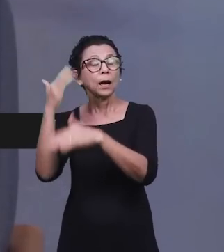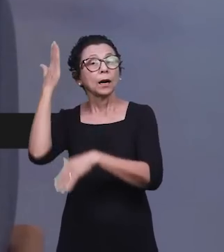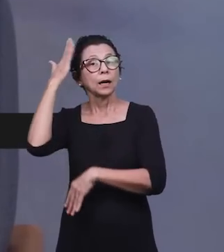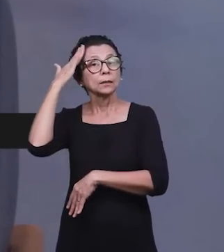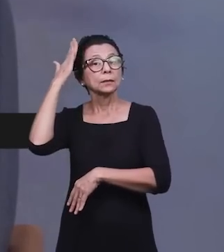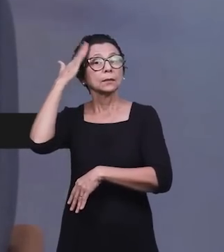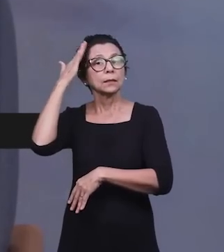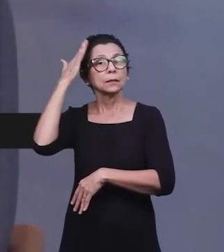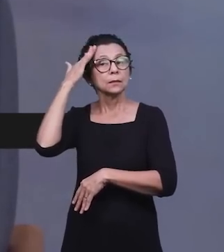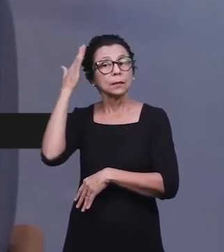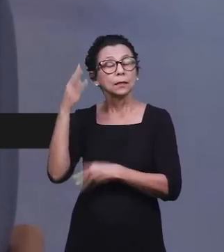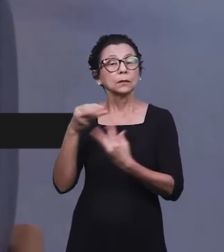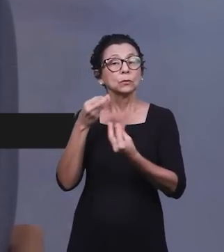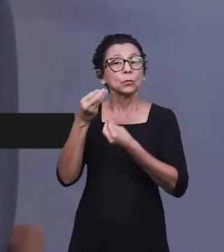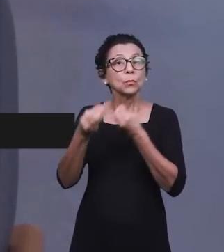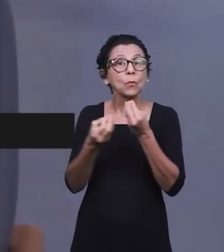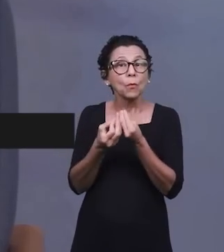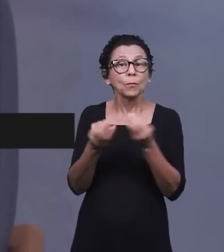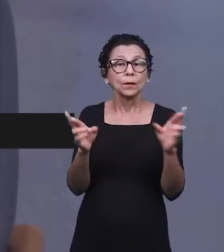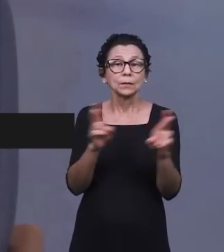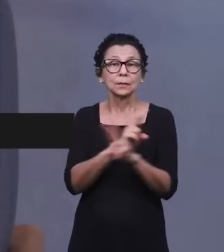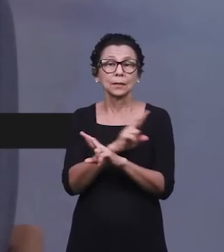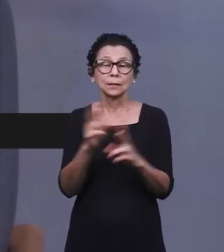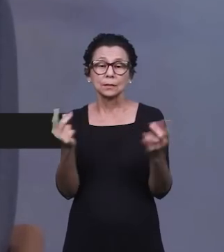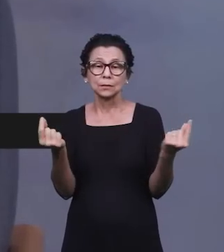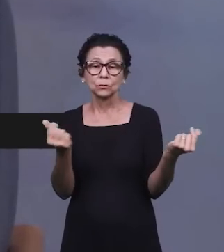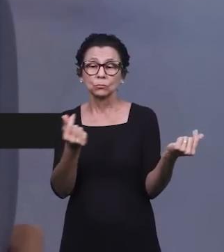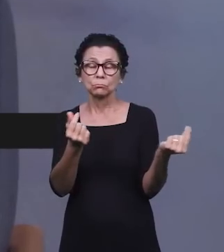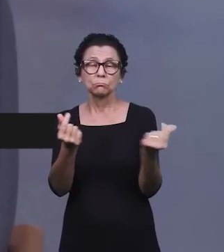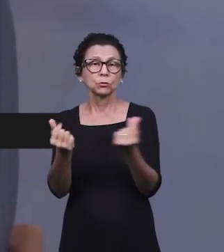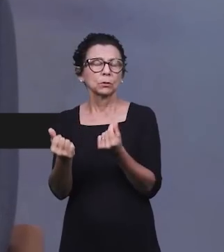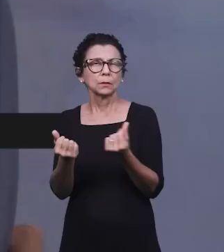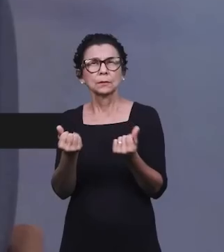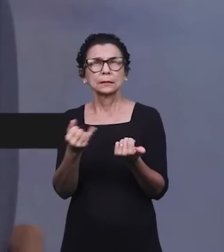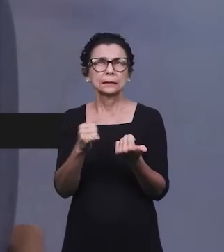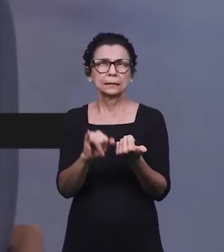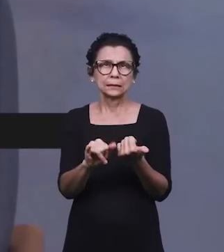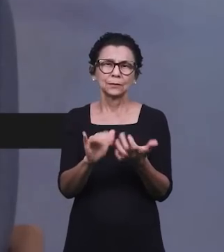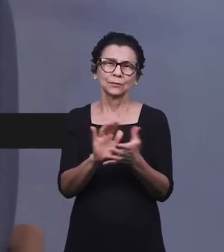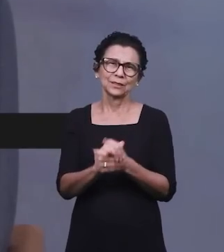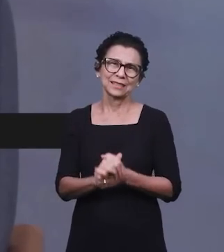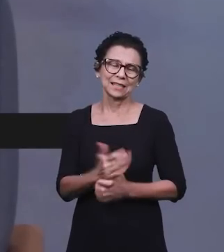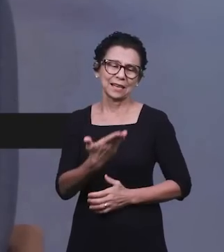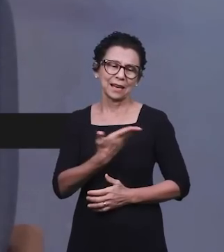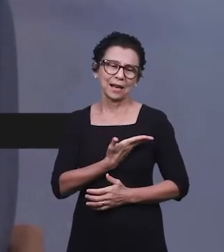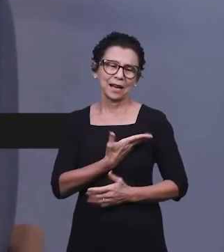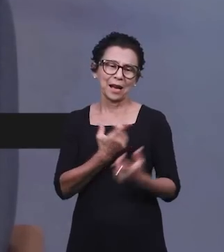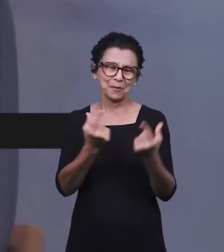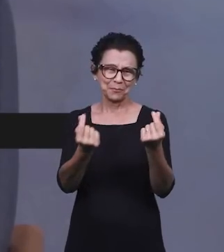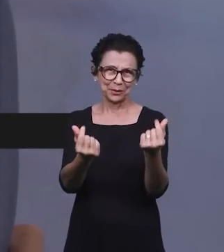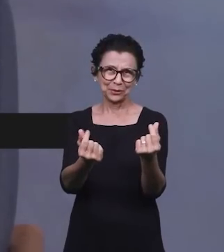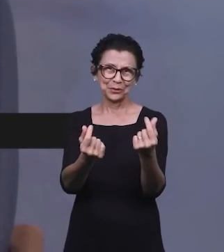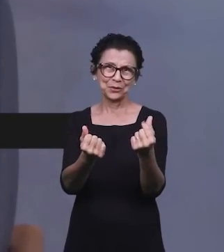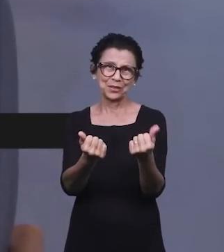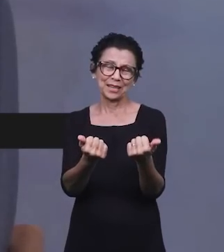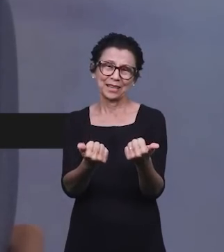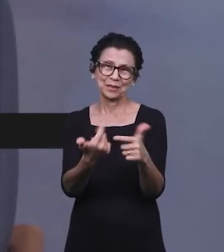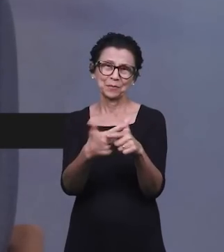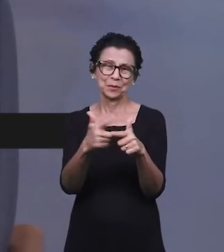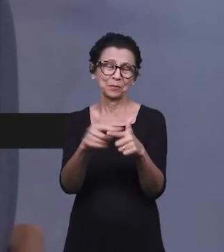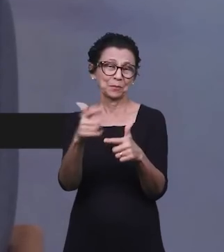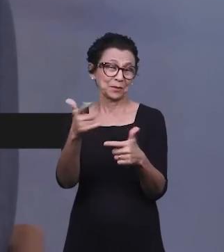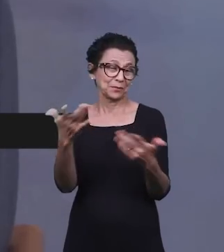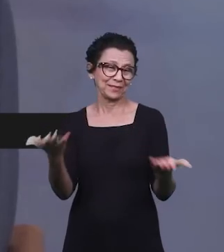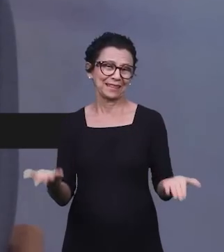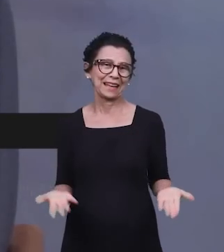melhor como funciona essa relação com o dinheiro, e é aquela história, se você se torna amigo do dinheiro, você geralmente não vai ter problemas com ele,